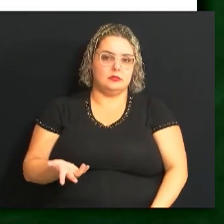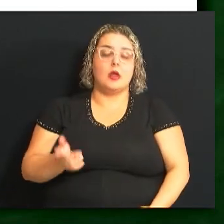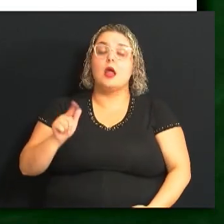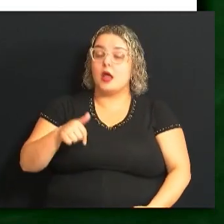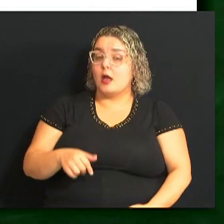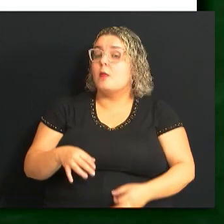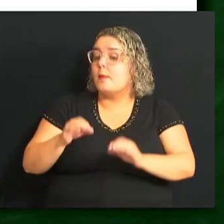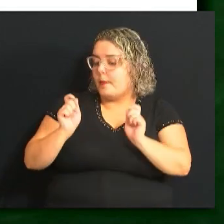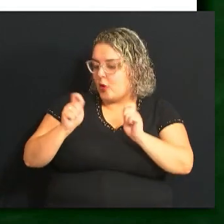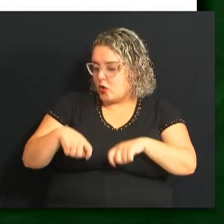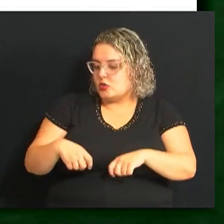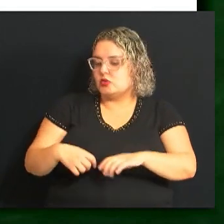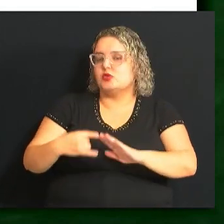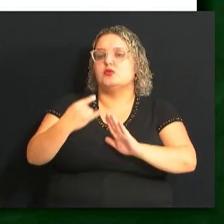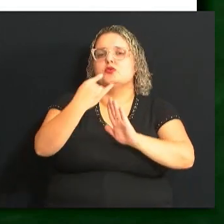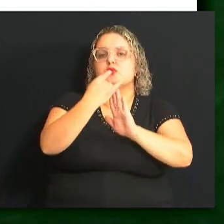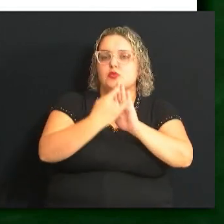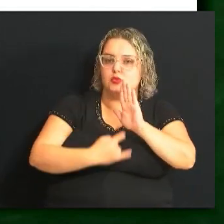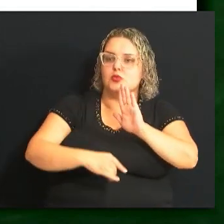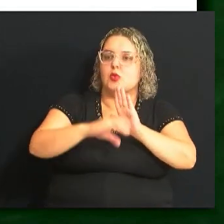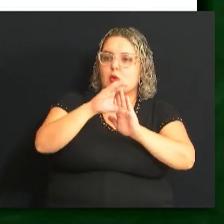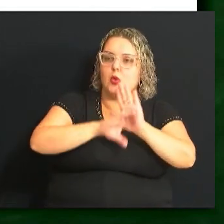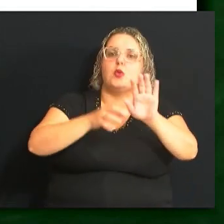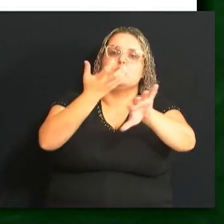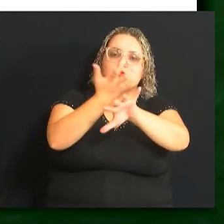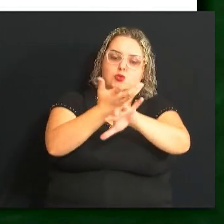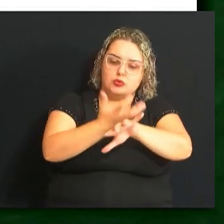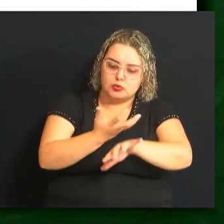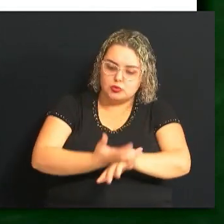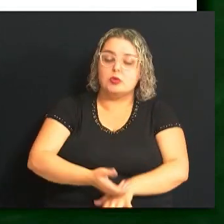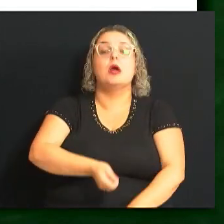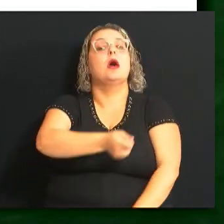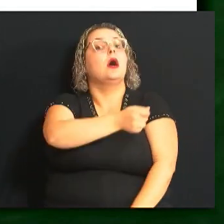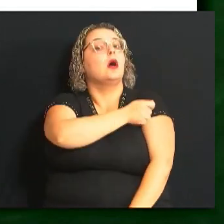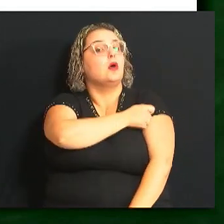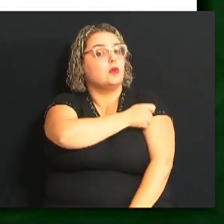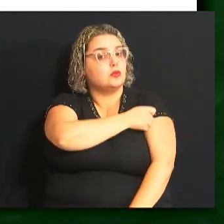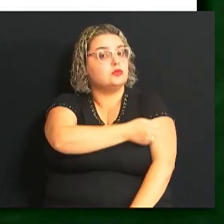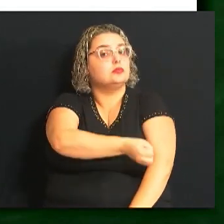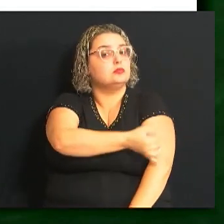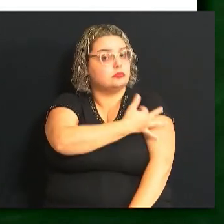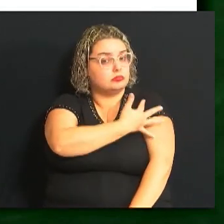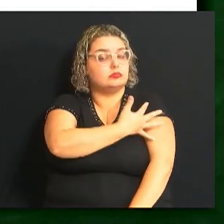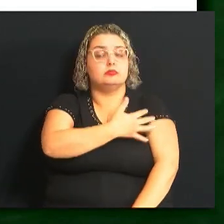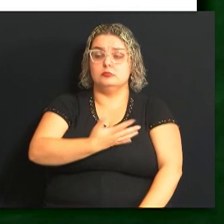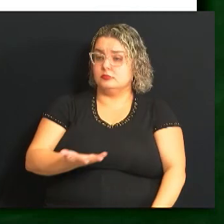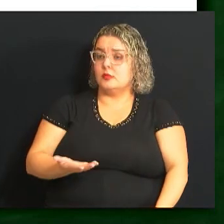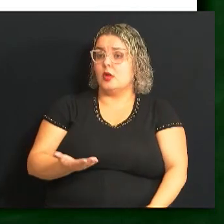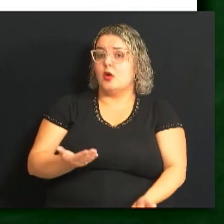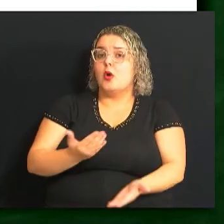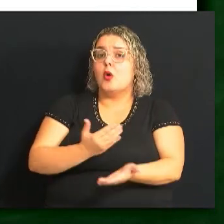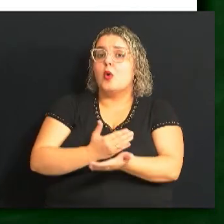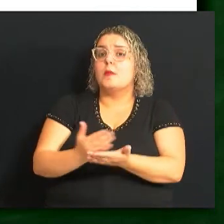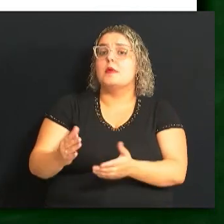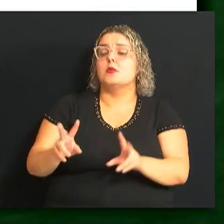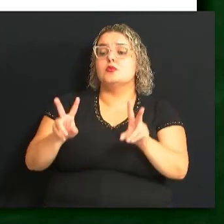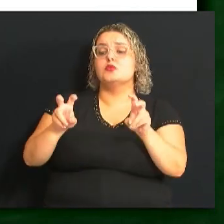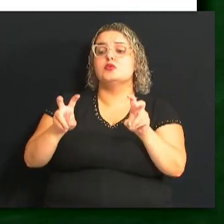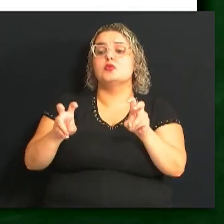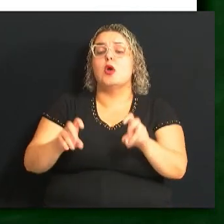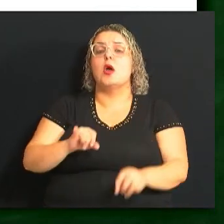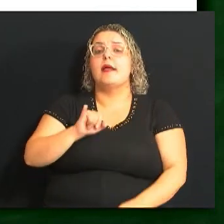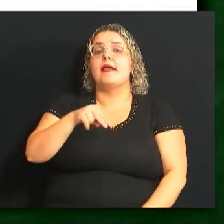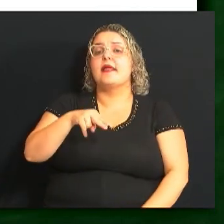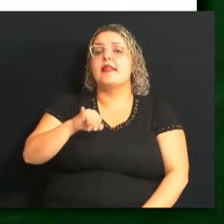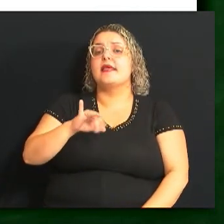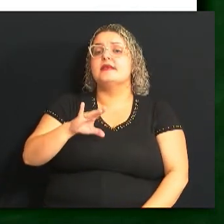um currículo para que alunos do ensino fundamental também exerçam uma disciplina chamada iniciação científica. A grande questão